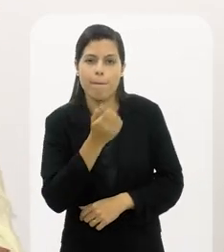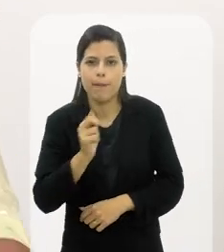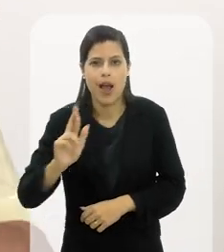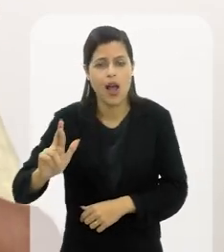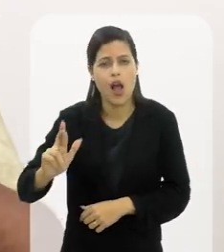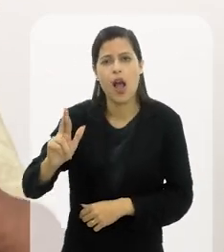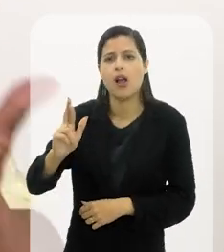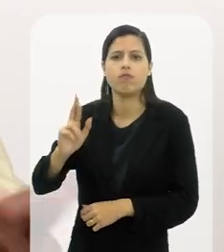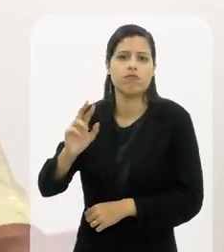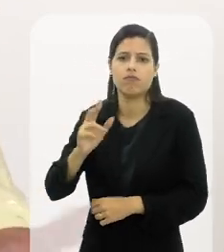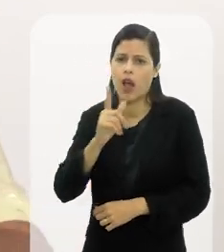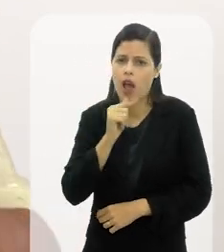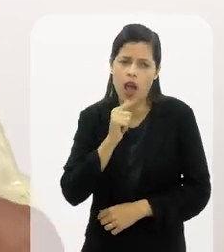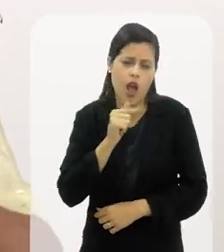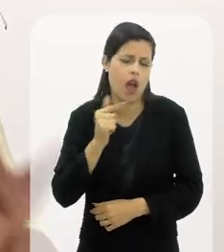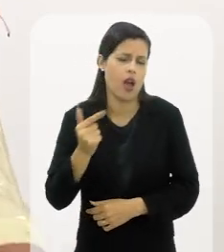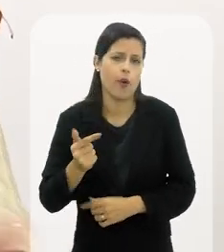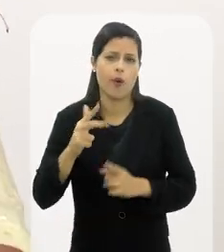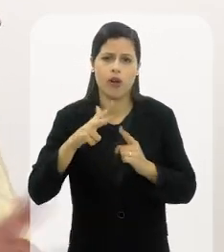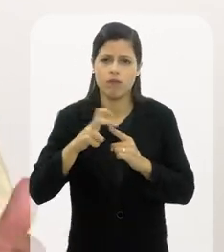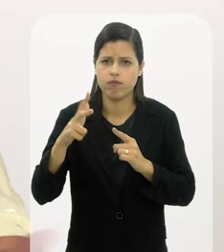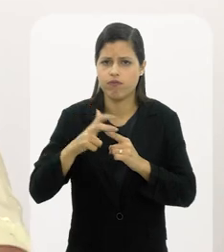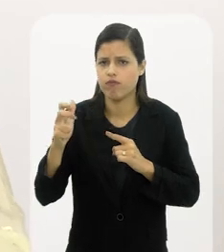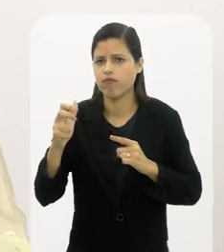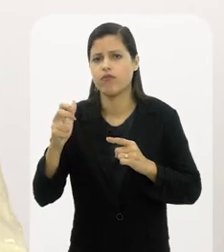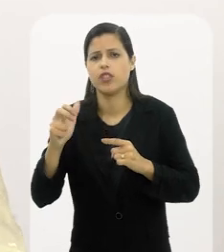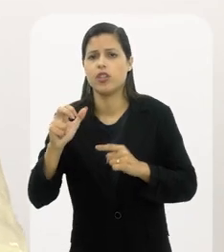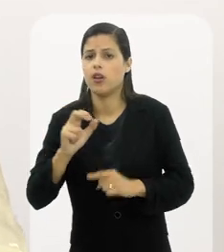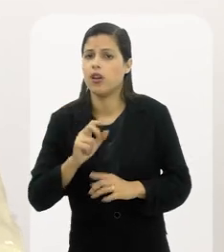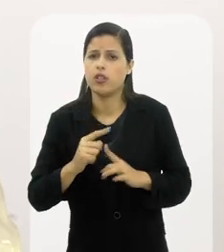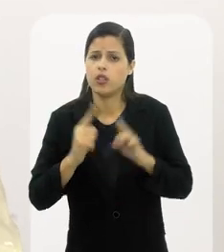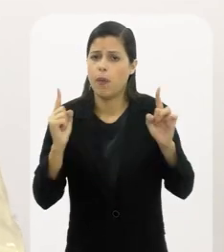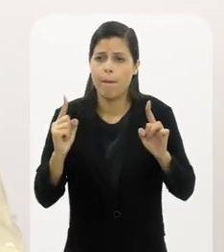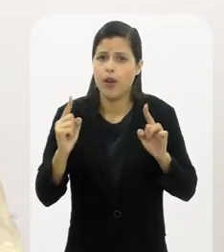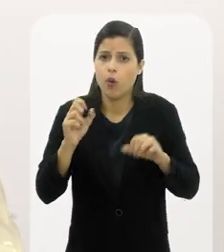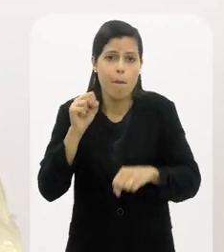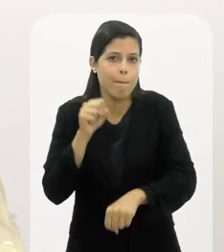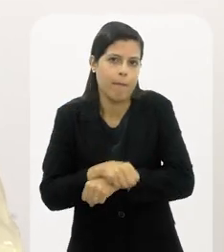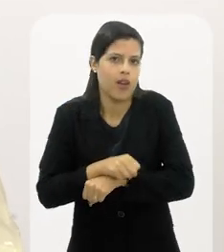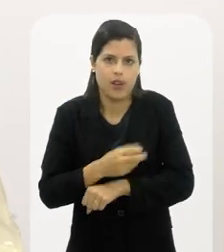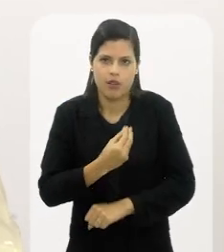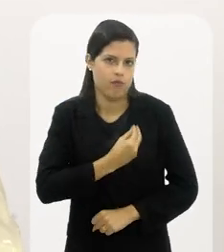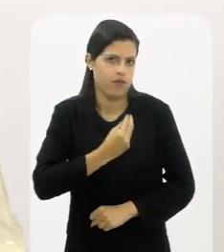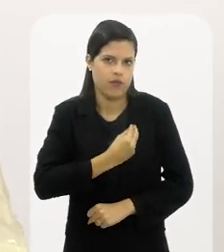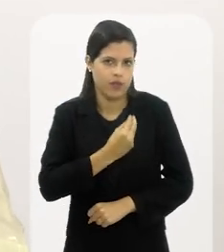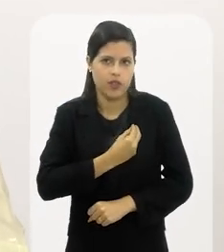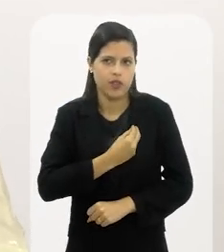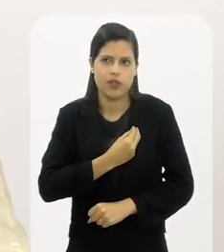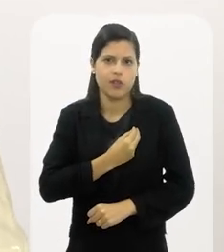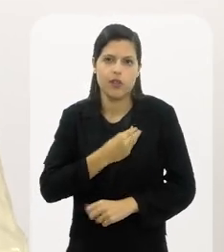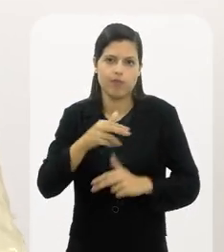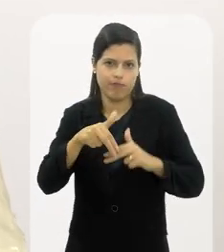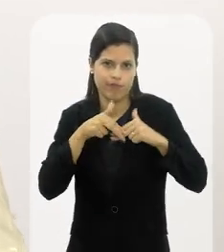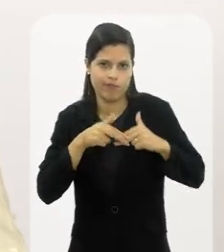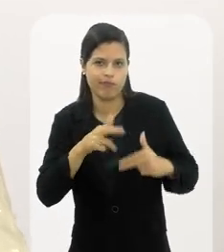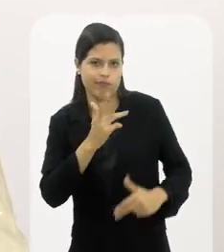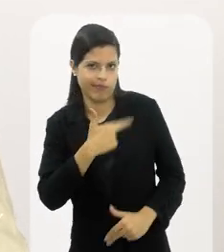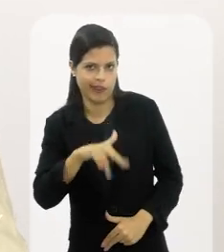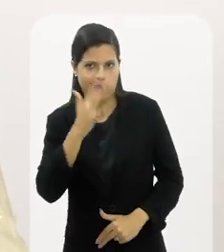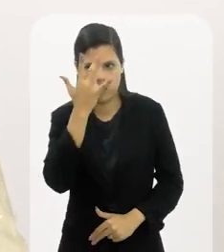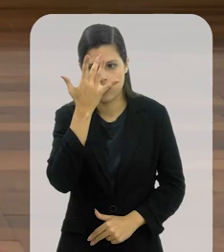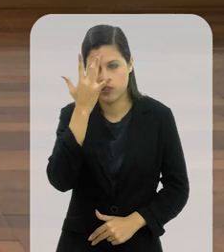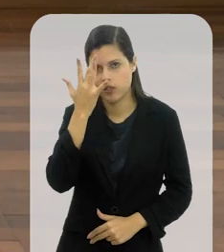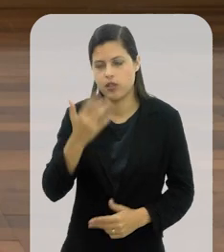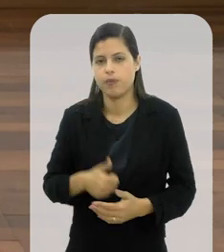bebo água, bebo um refrigerante, bebo um suco. Mas não deixo de fazer nada, absolutamente nada, pelo fato de ser Hare